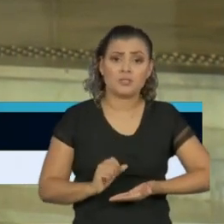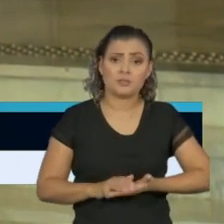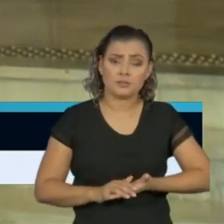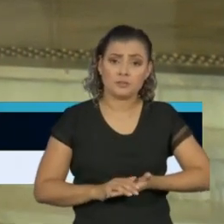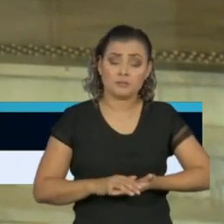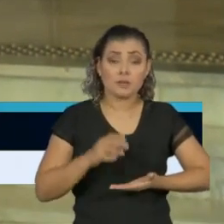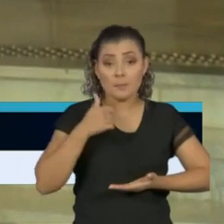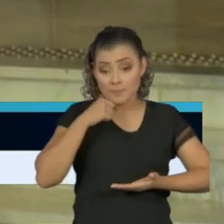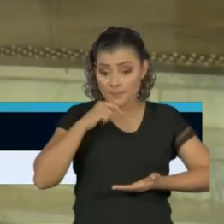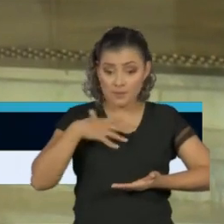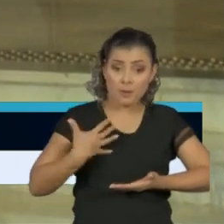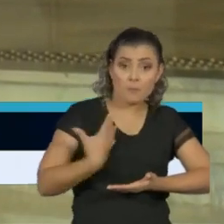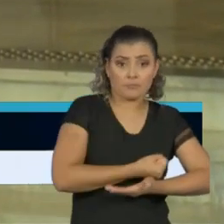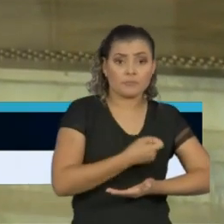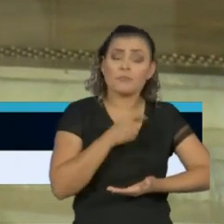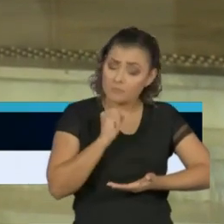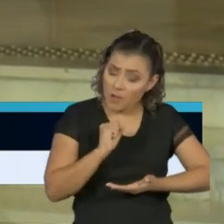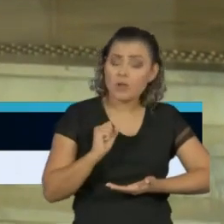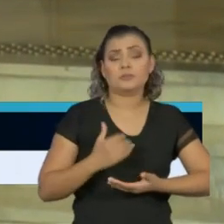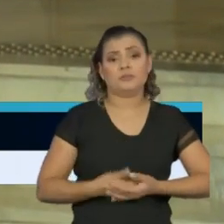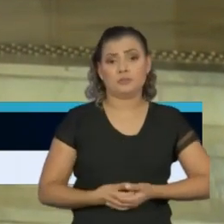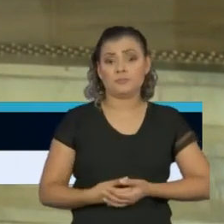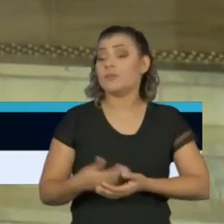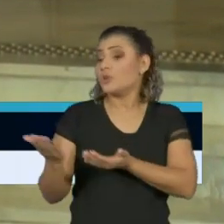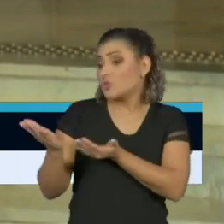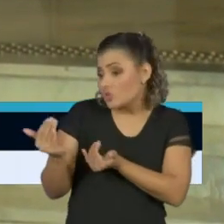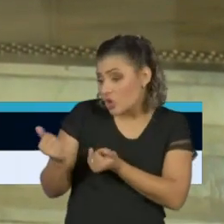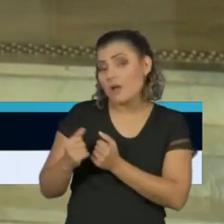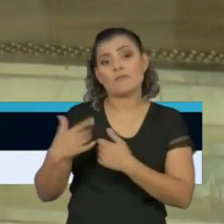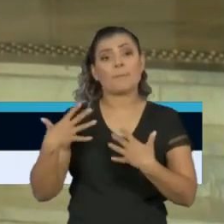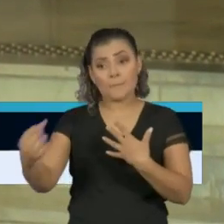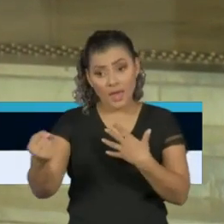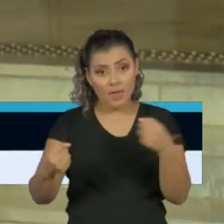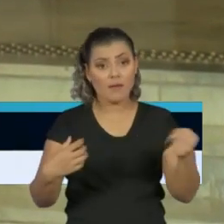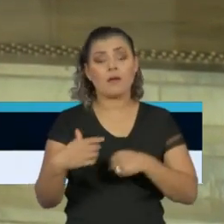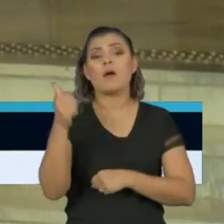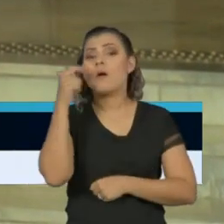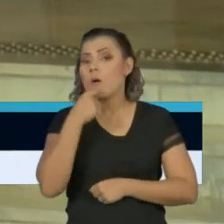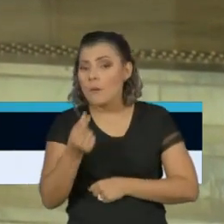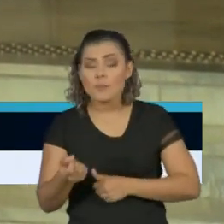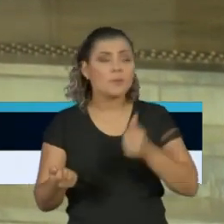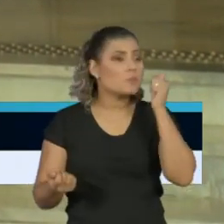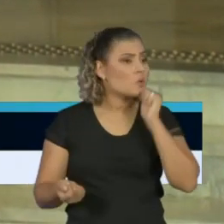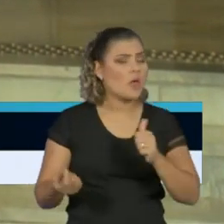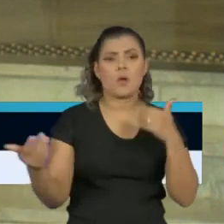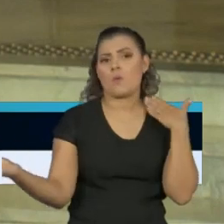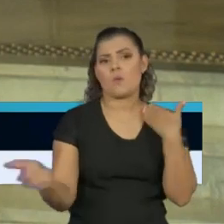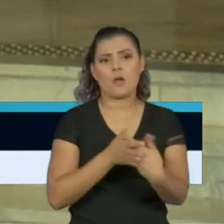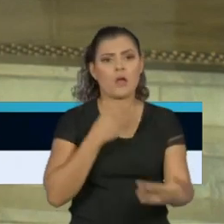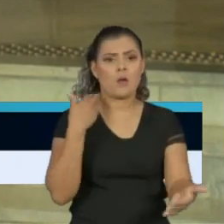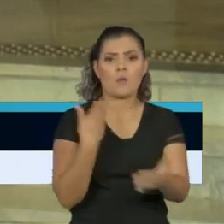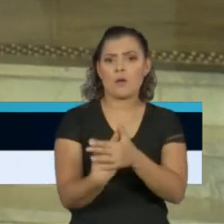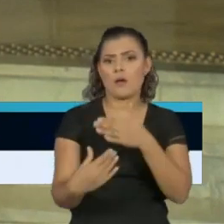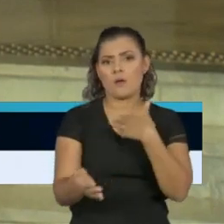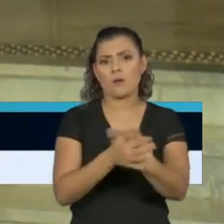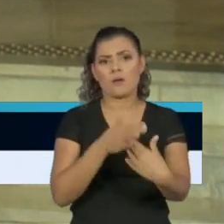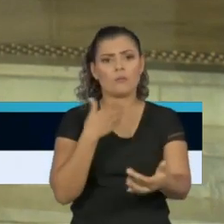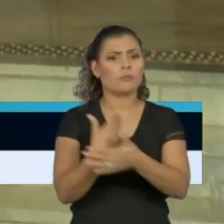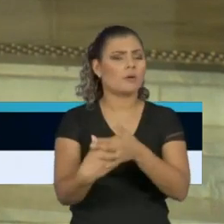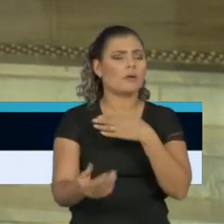contato com a mãe e se infecta. Jovens, homens, mulheres, isto é,